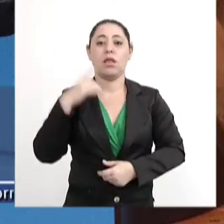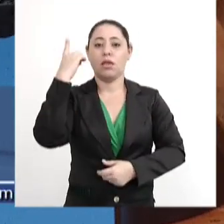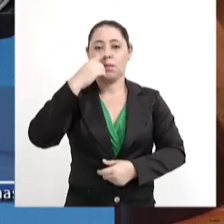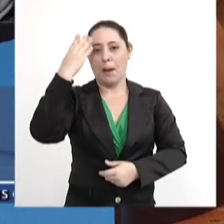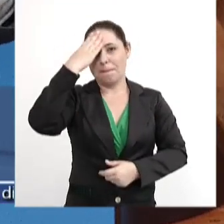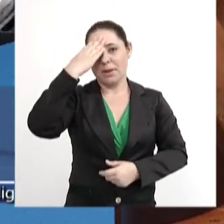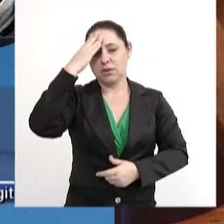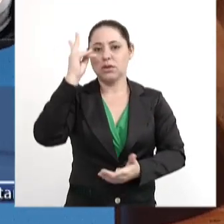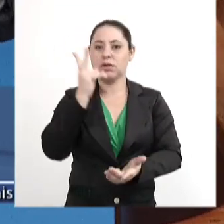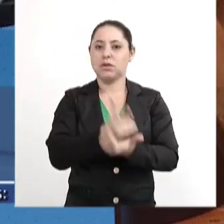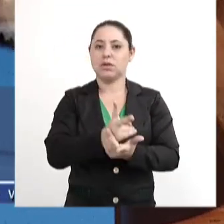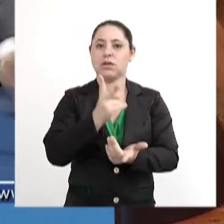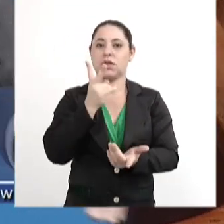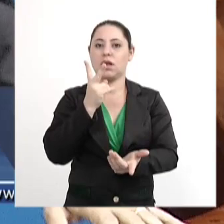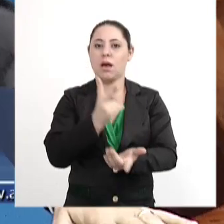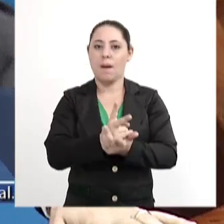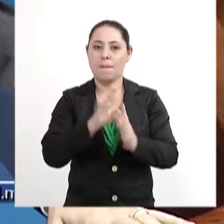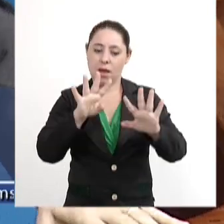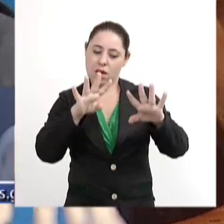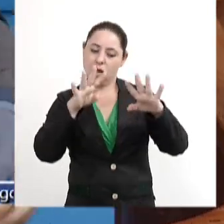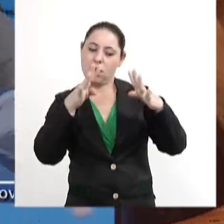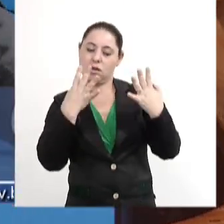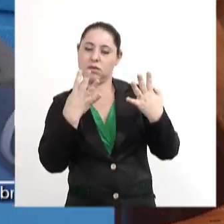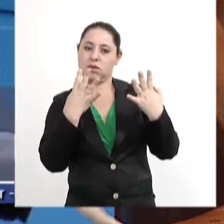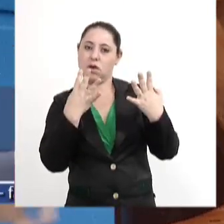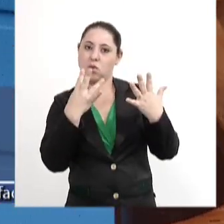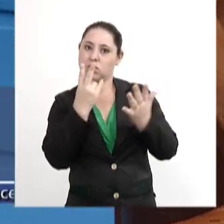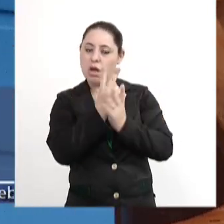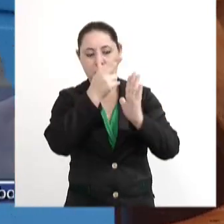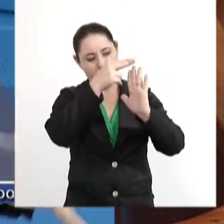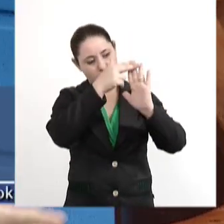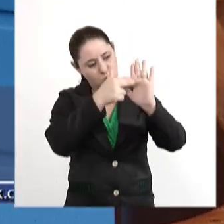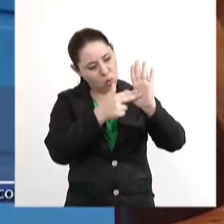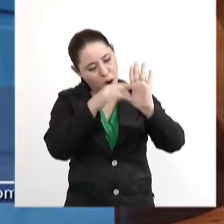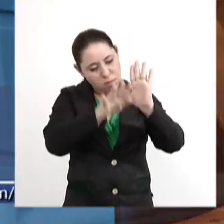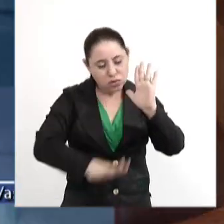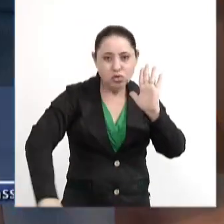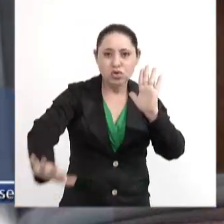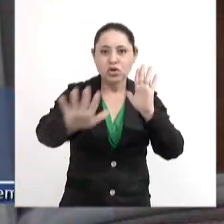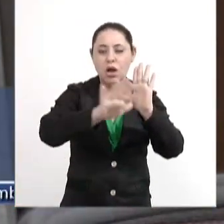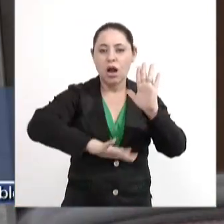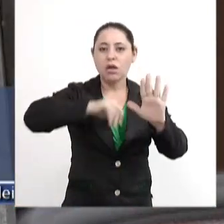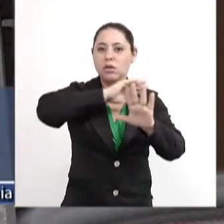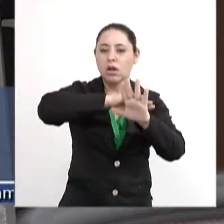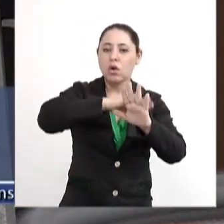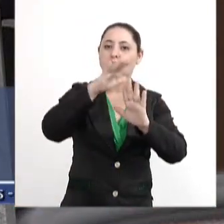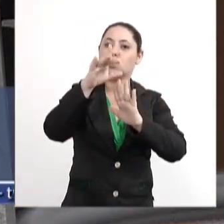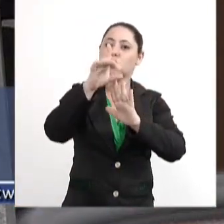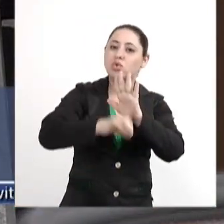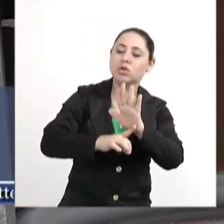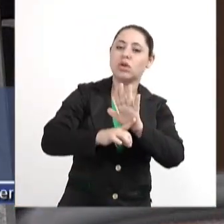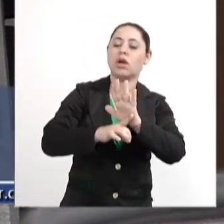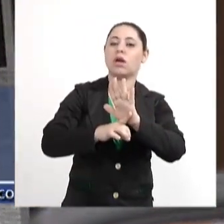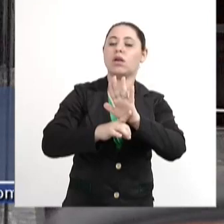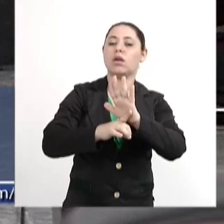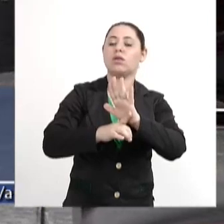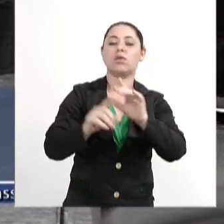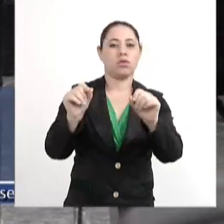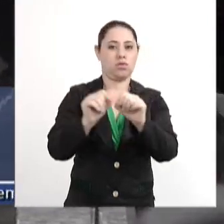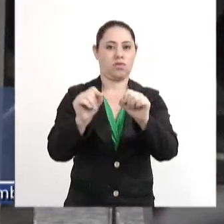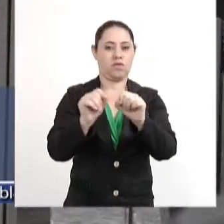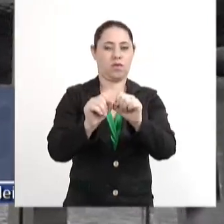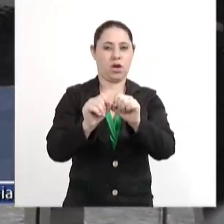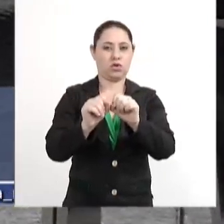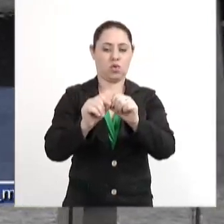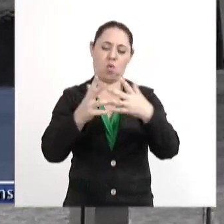que sempre muito atento às normas gerais, principiológicas do direito, não faça